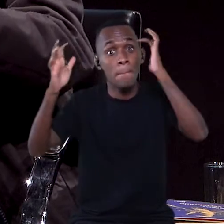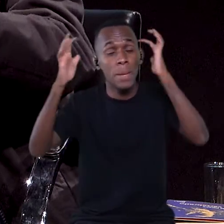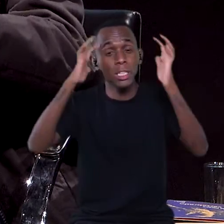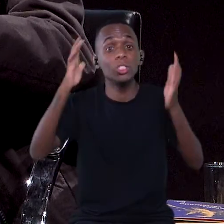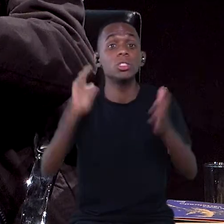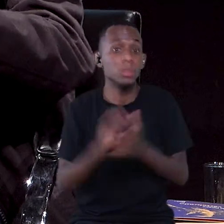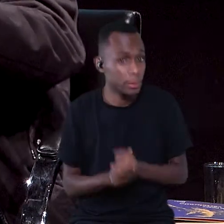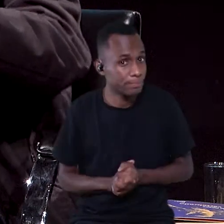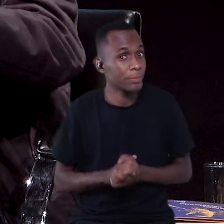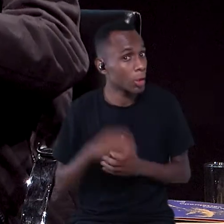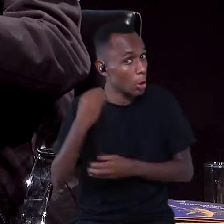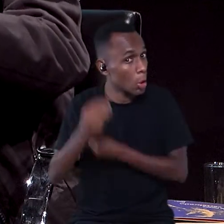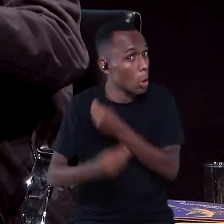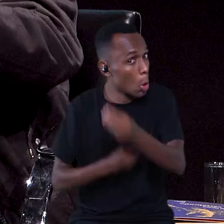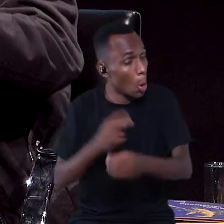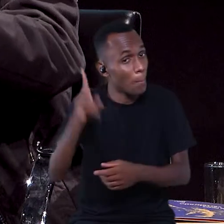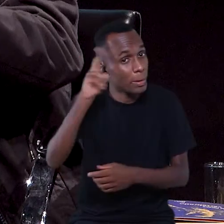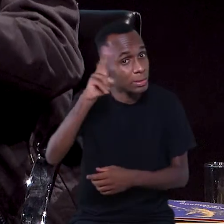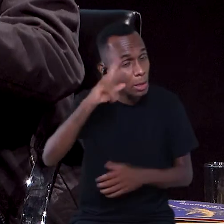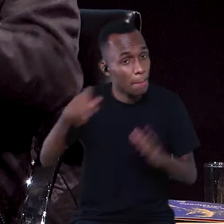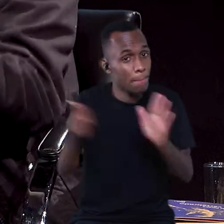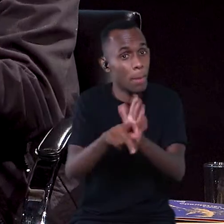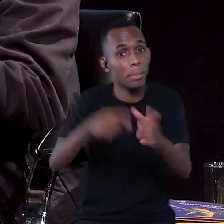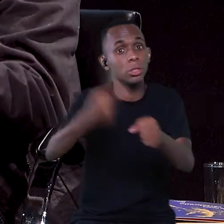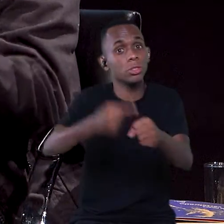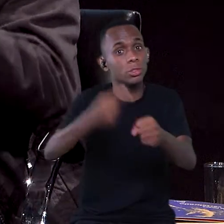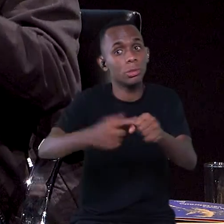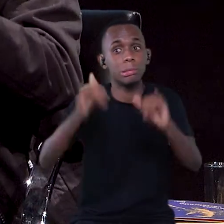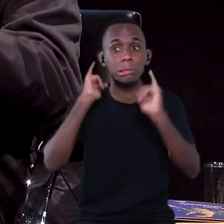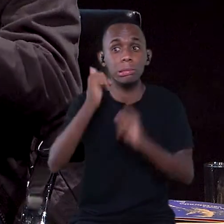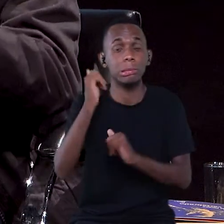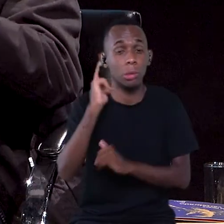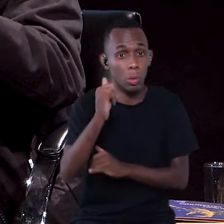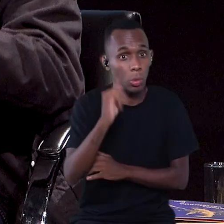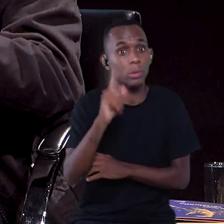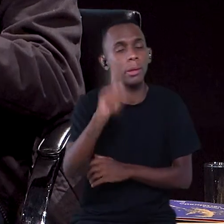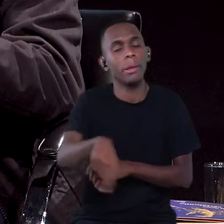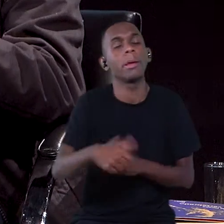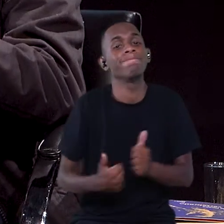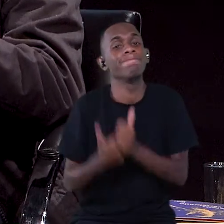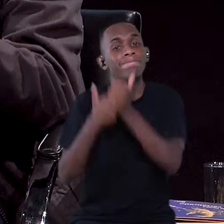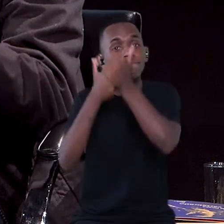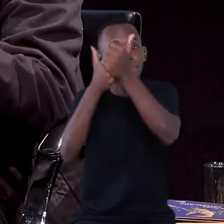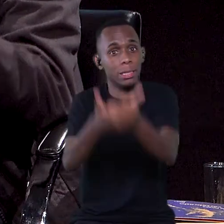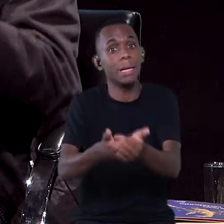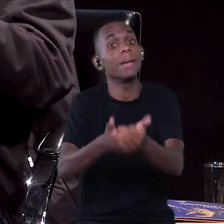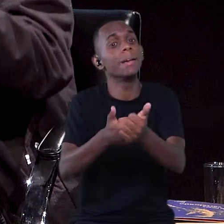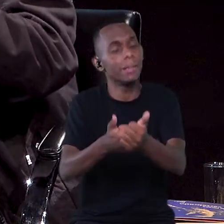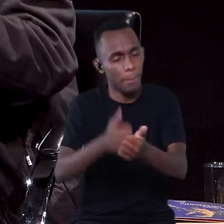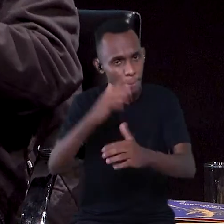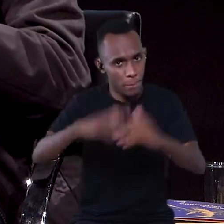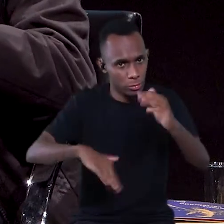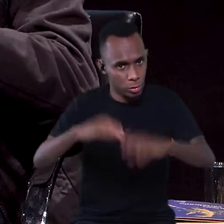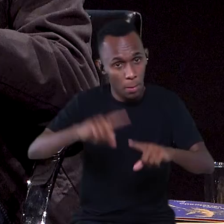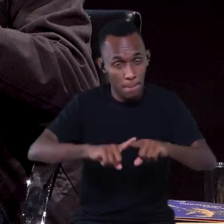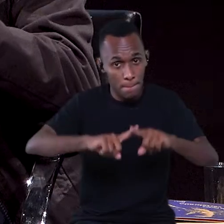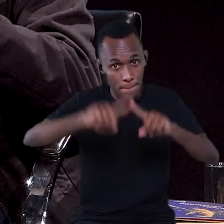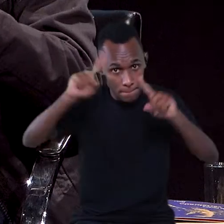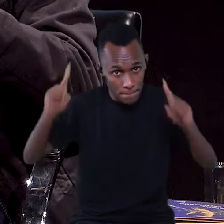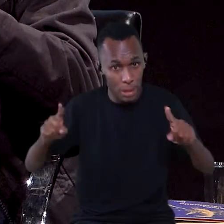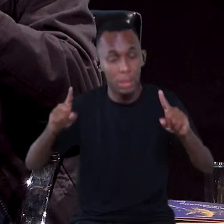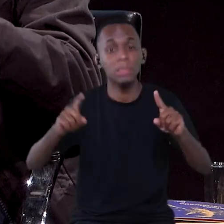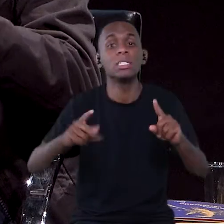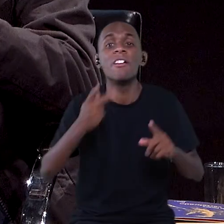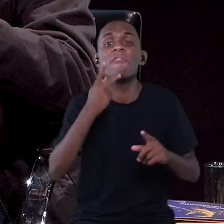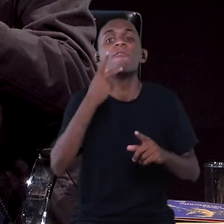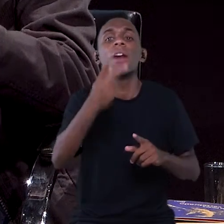que seria essa história da cidade contada por um sujeito que é guia, mas, à maneira do Tiresias, ao invés